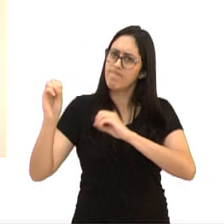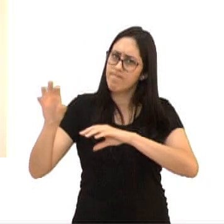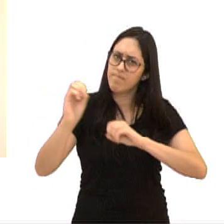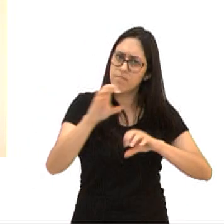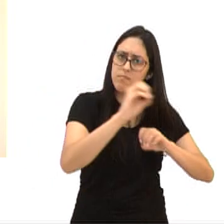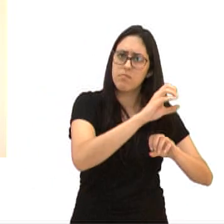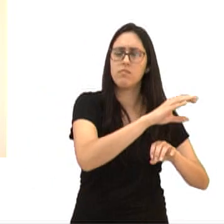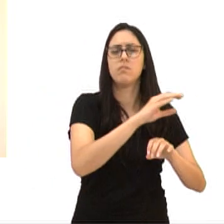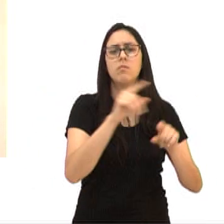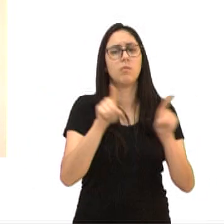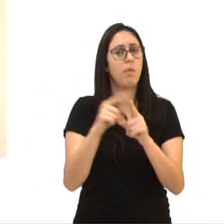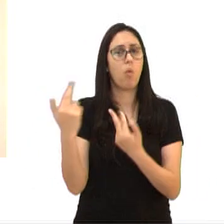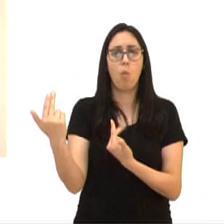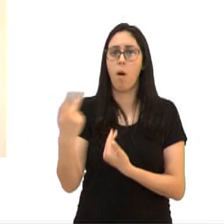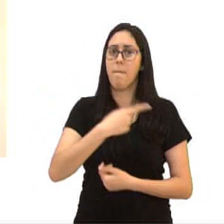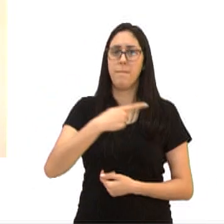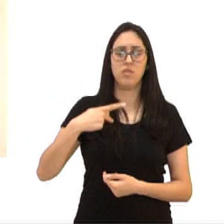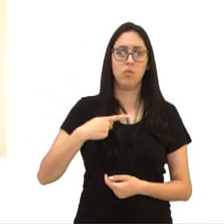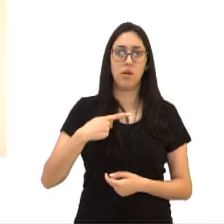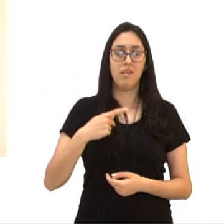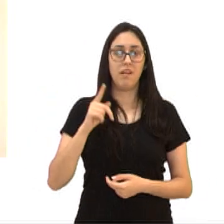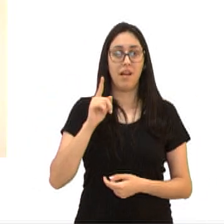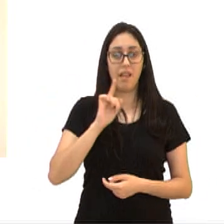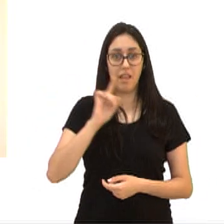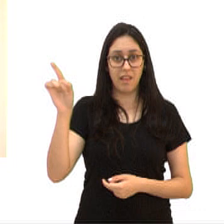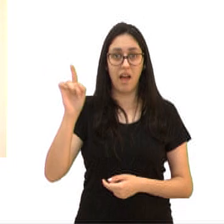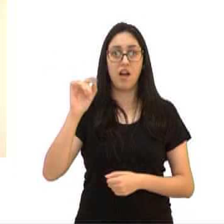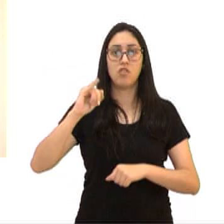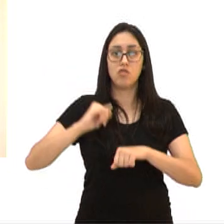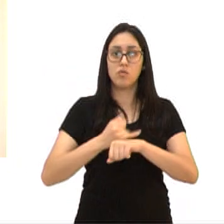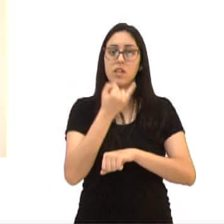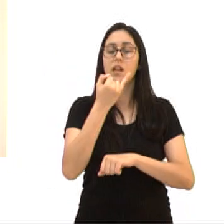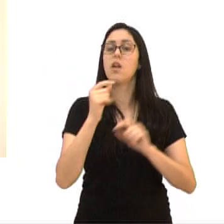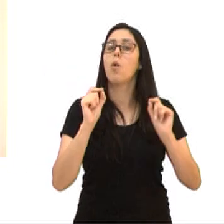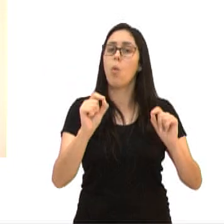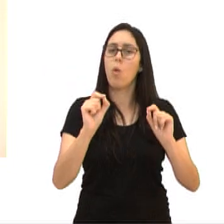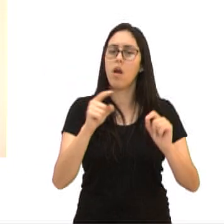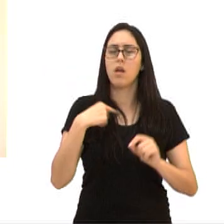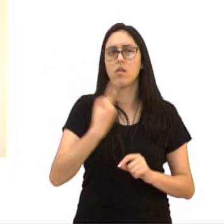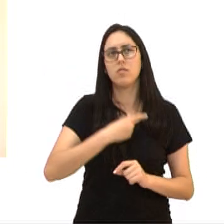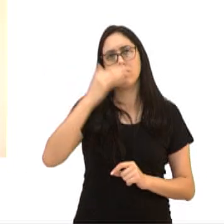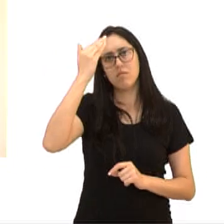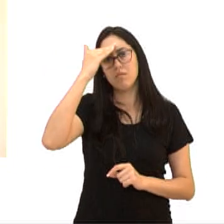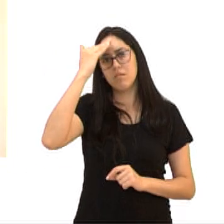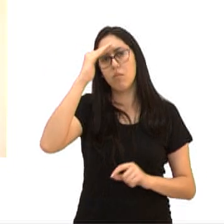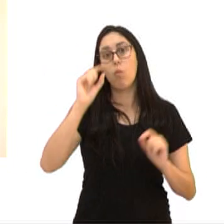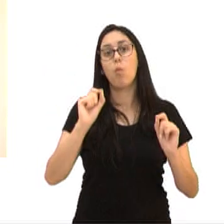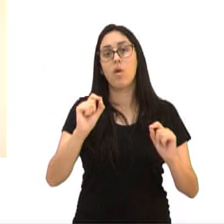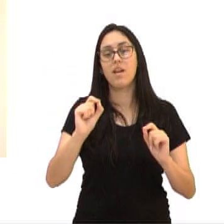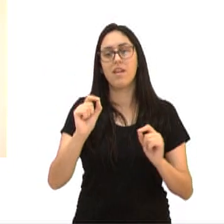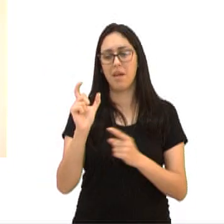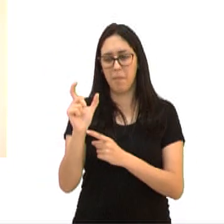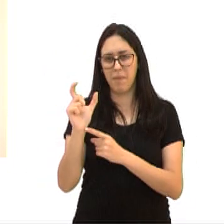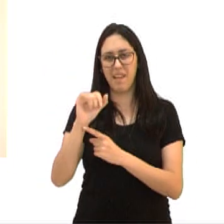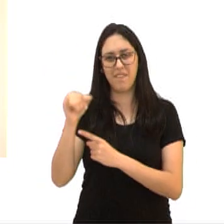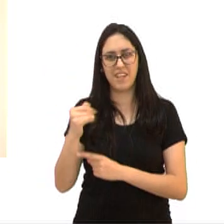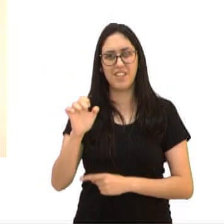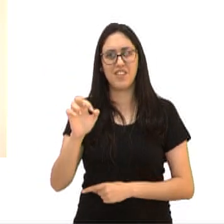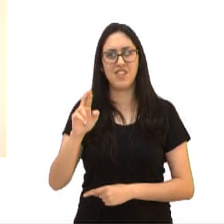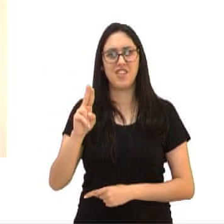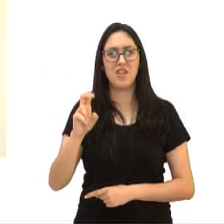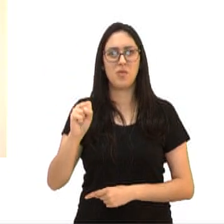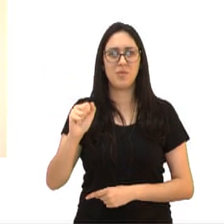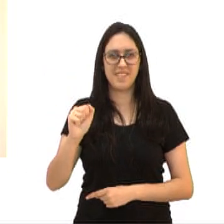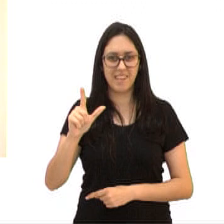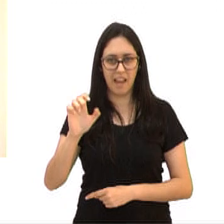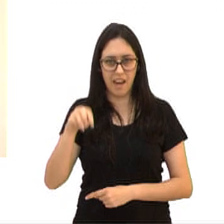pastoral. E Jerusalém o significado do nome significa lugar de